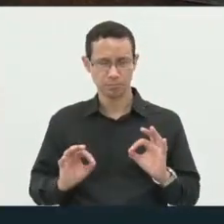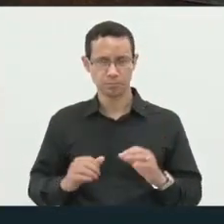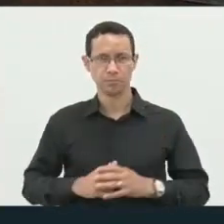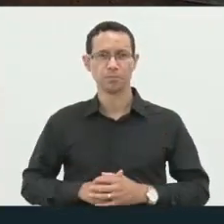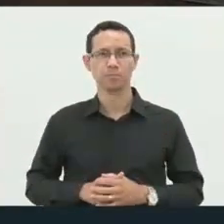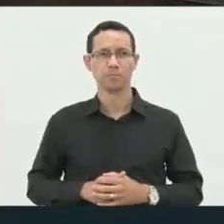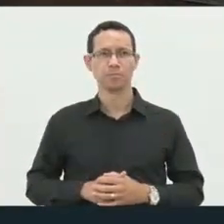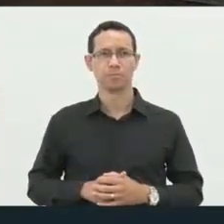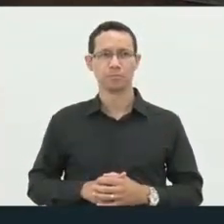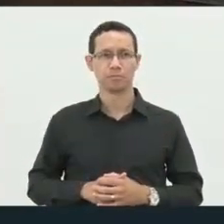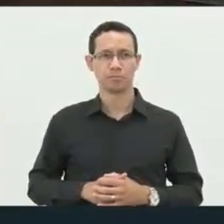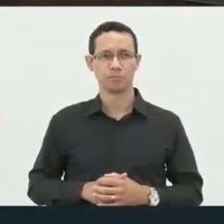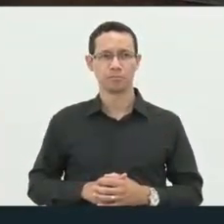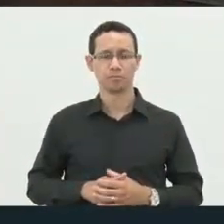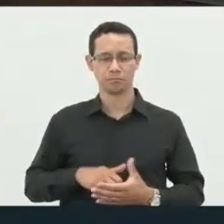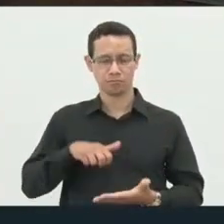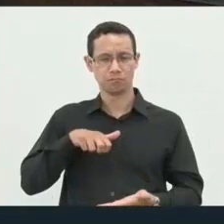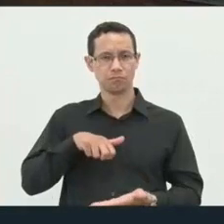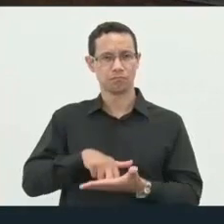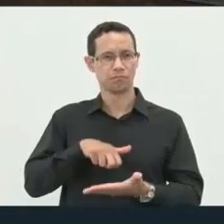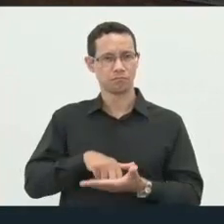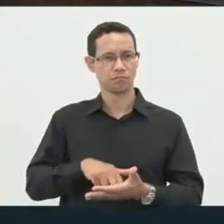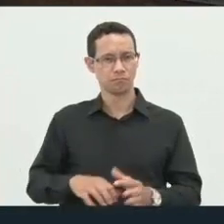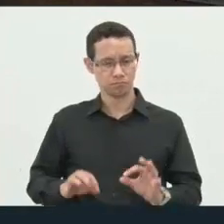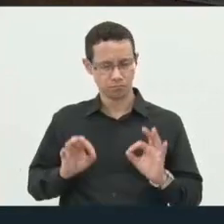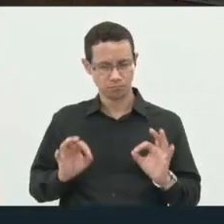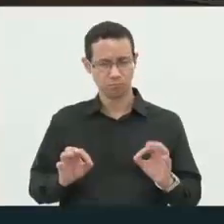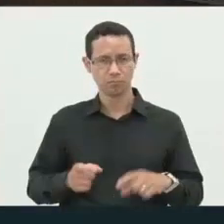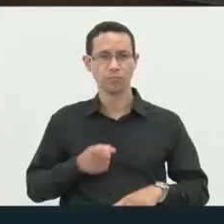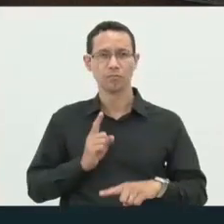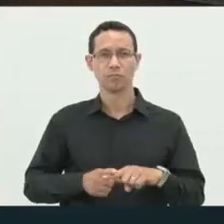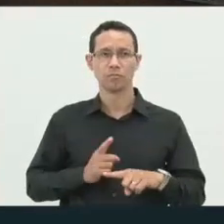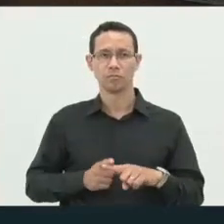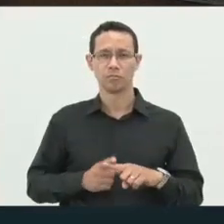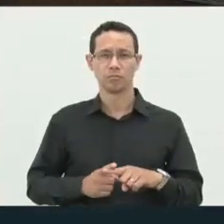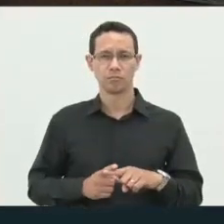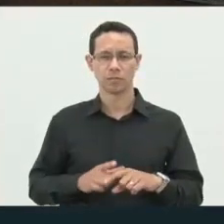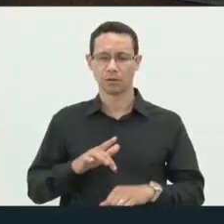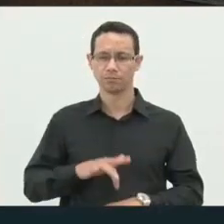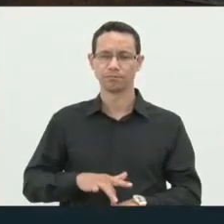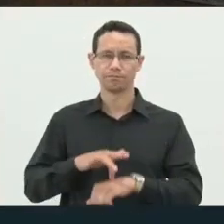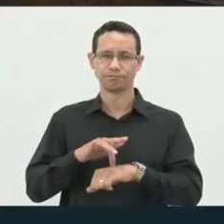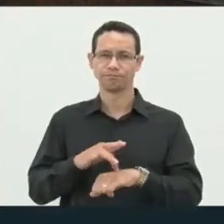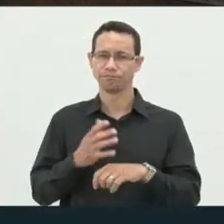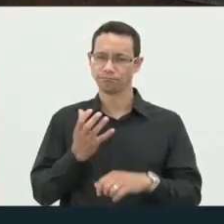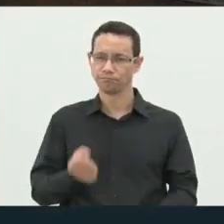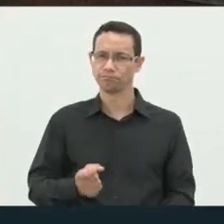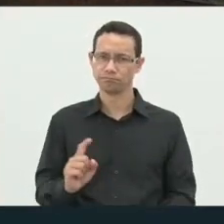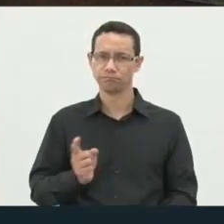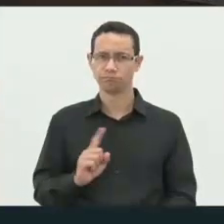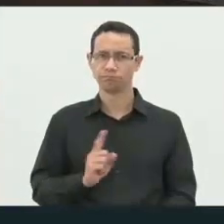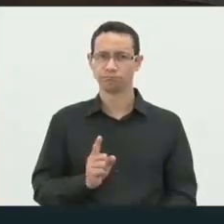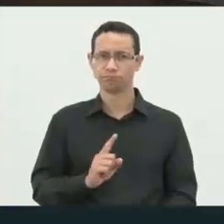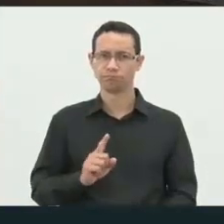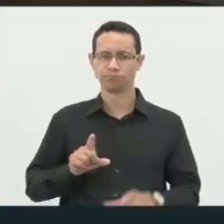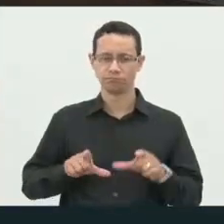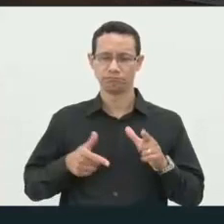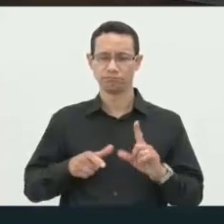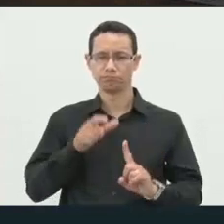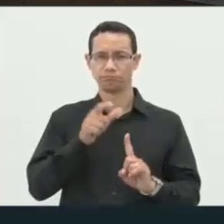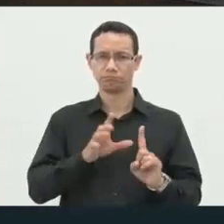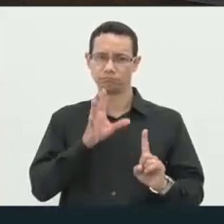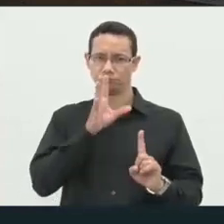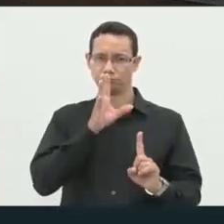seja punido a Rigor porque é inadmissível atos como esse